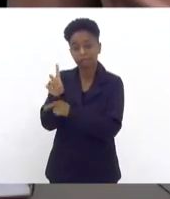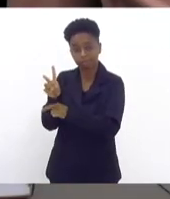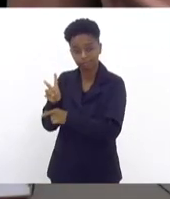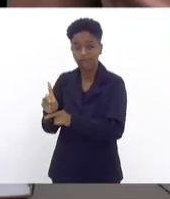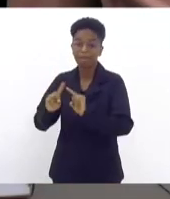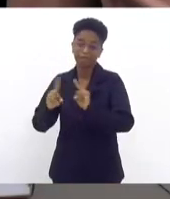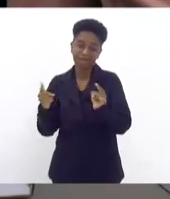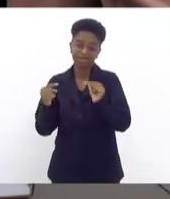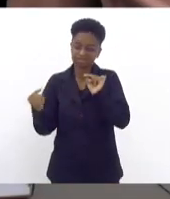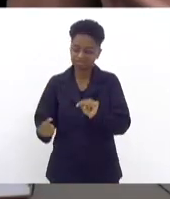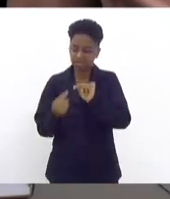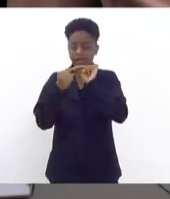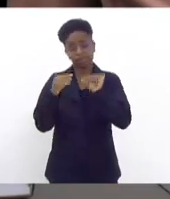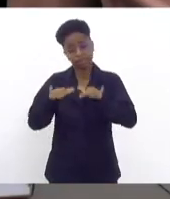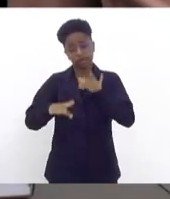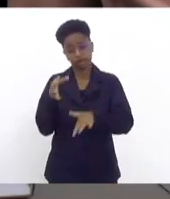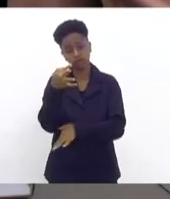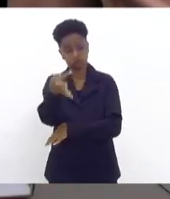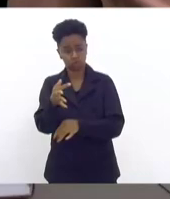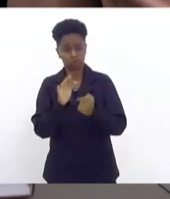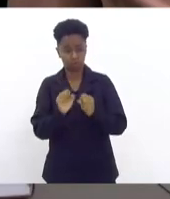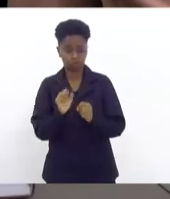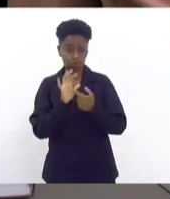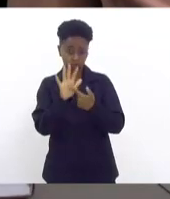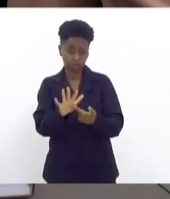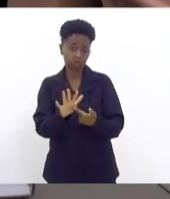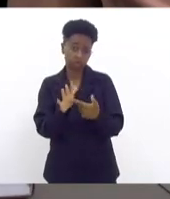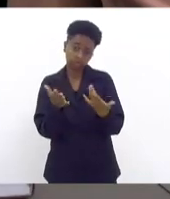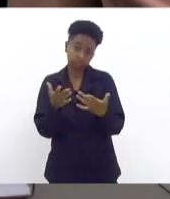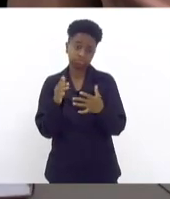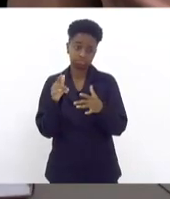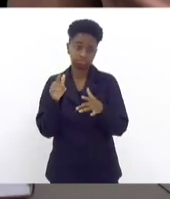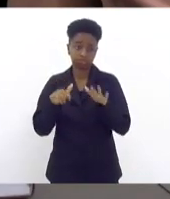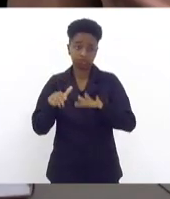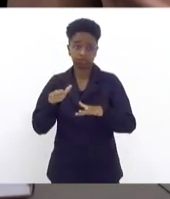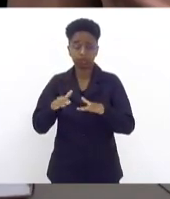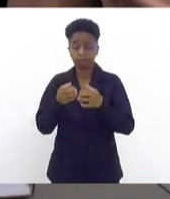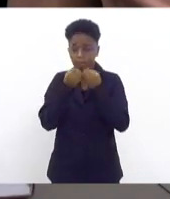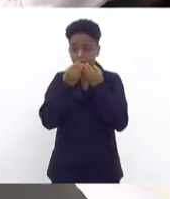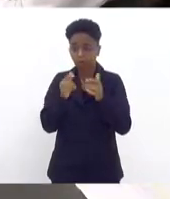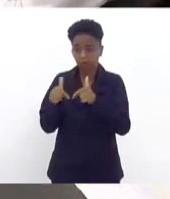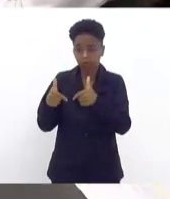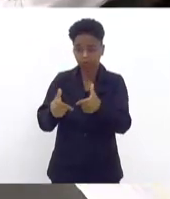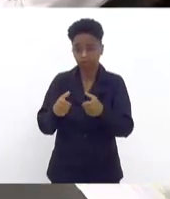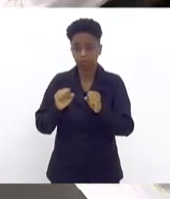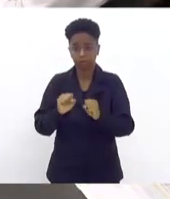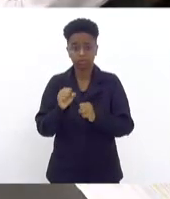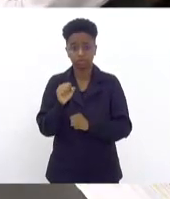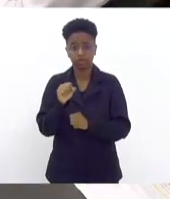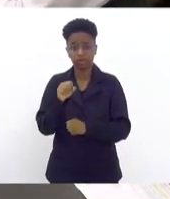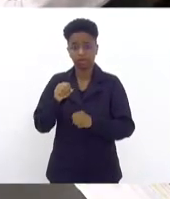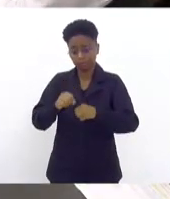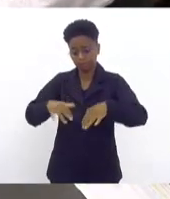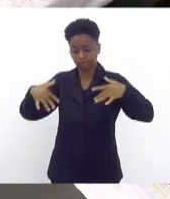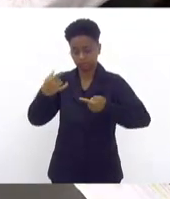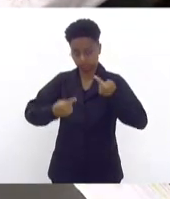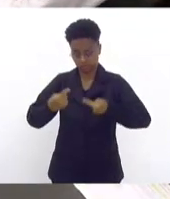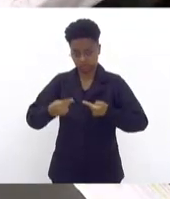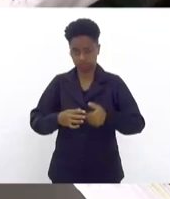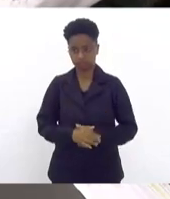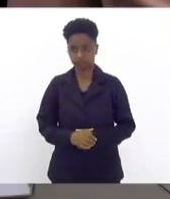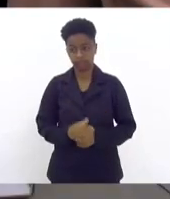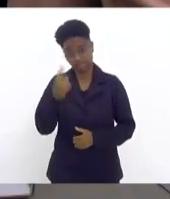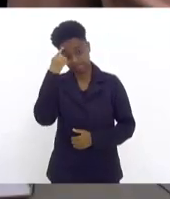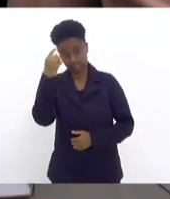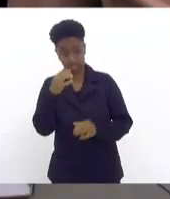isso pode significar um futuro também, então vamos achar boa a iniciativa. A gente discute em plenário exatamente. No momento correto. A ideia